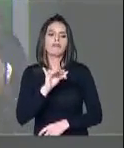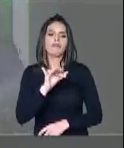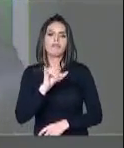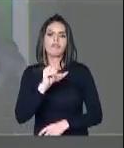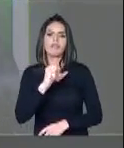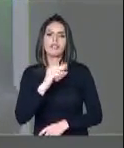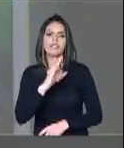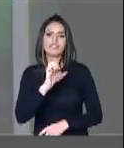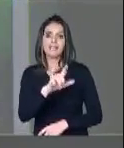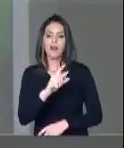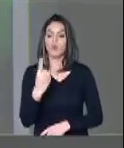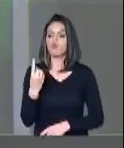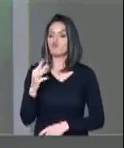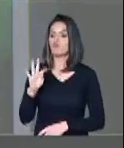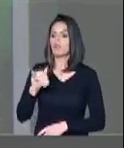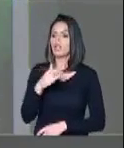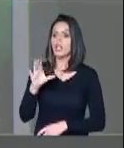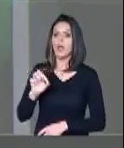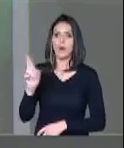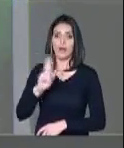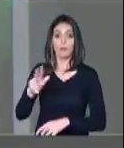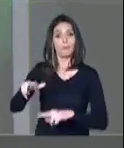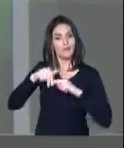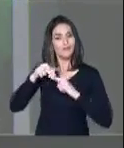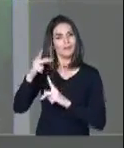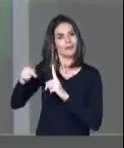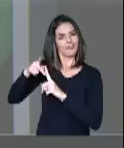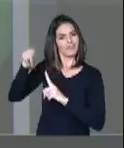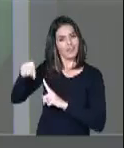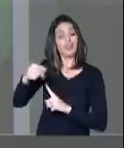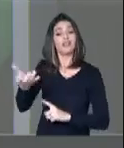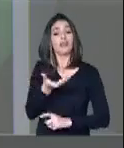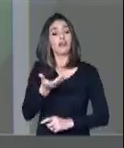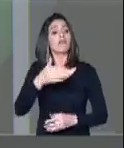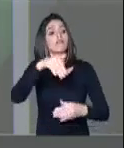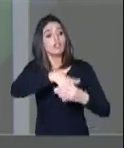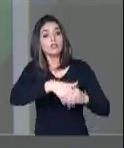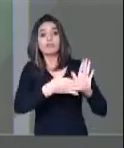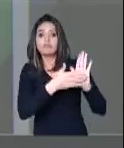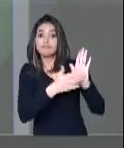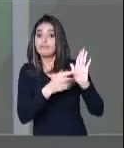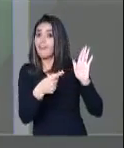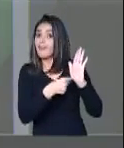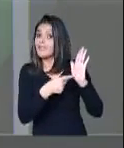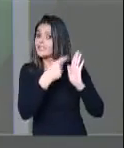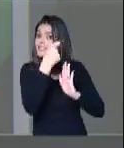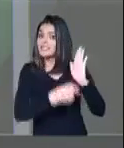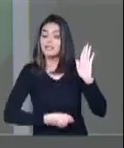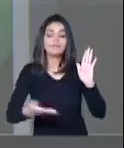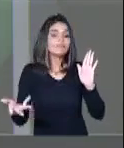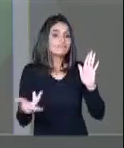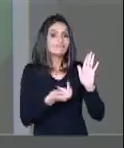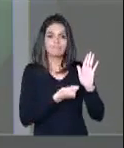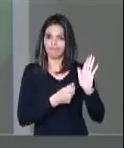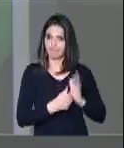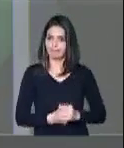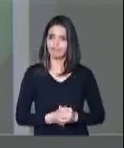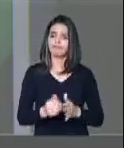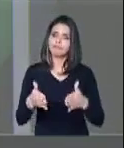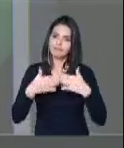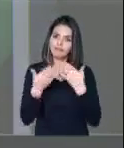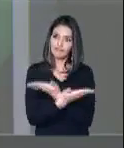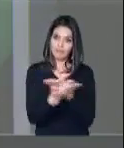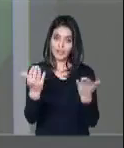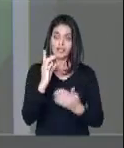fiscal de cerca de R$1 trilhão. E é essa reforma que a gente quer votar, e é por isso que a gente pede e entende que